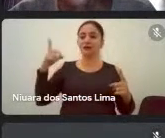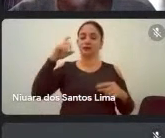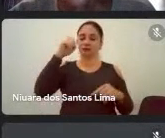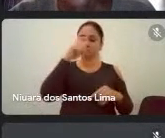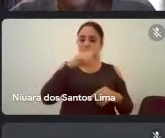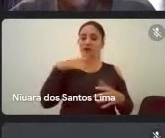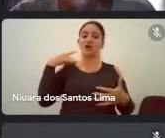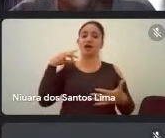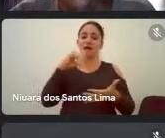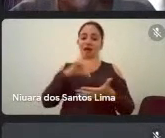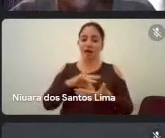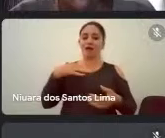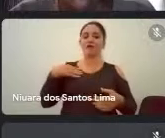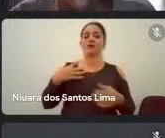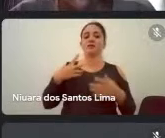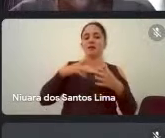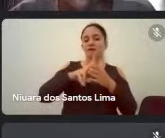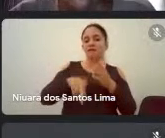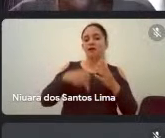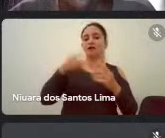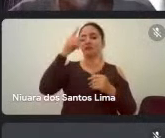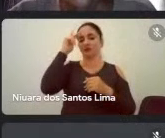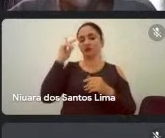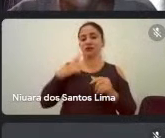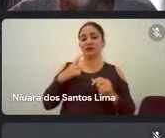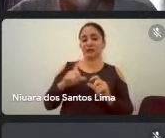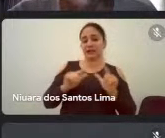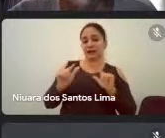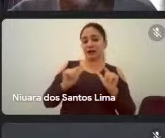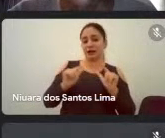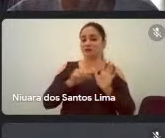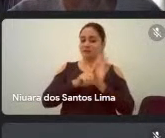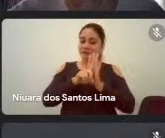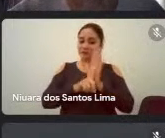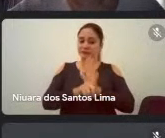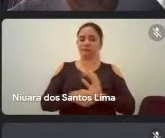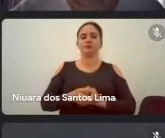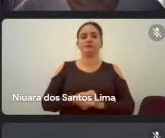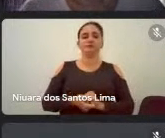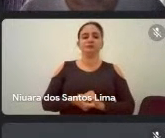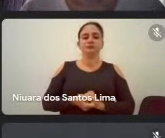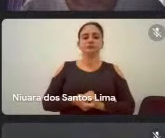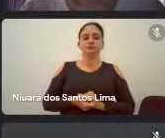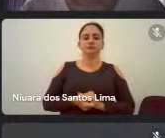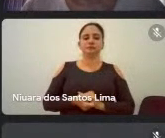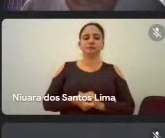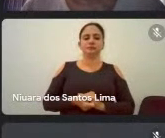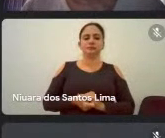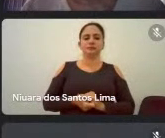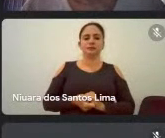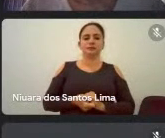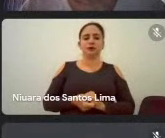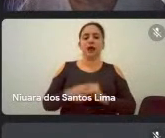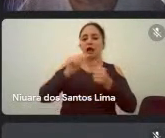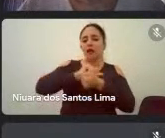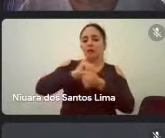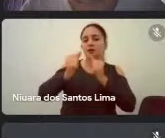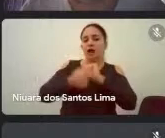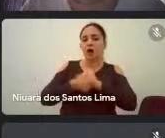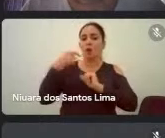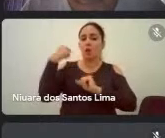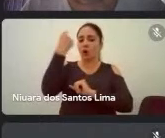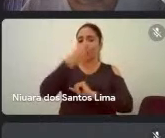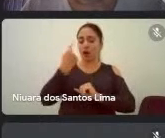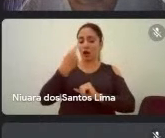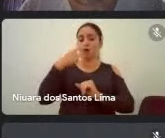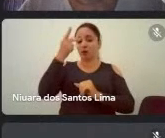dificuldade real para diversos trabalhos com o corpus oral. Adaptar os horários com os informantes. Os informantes têm suas vidas, têm os